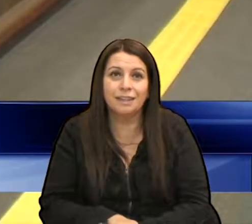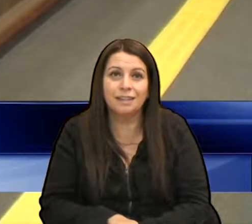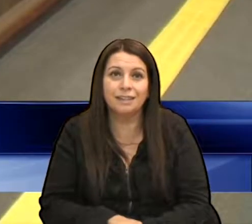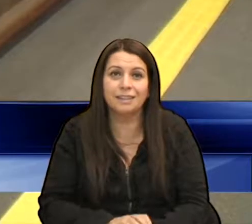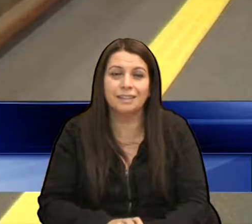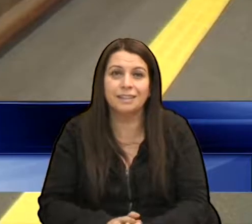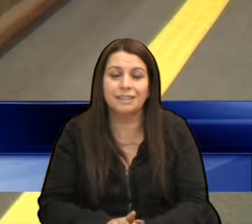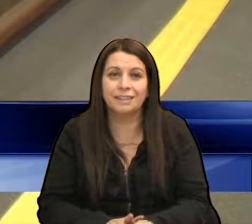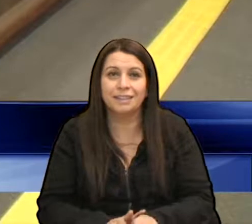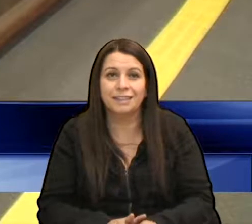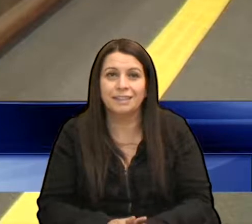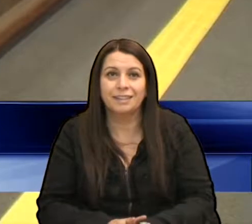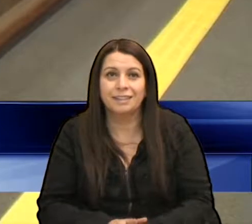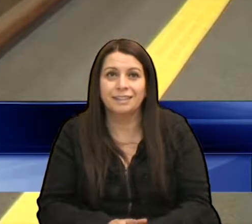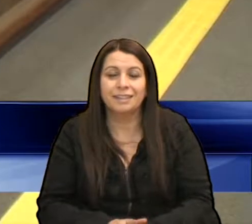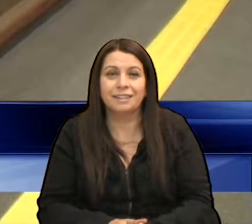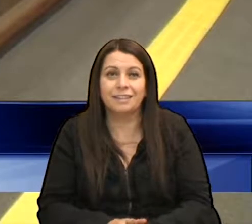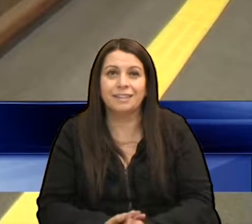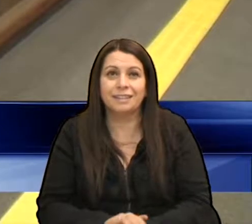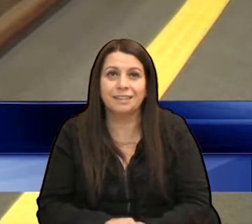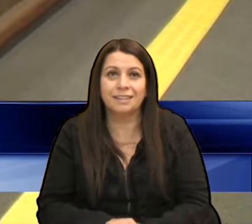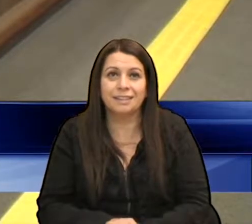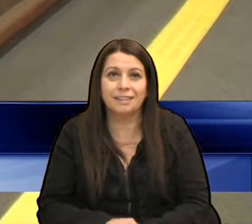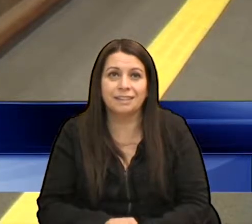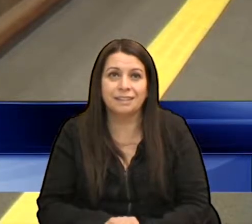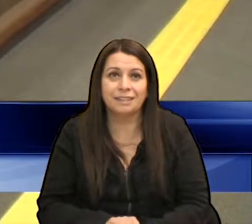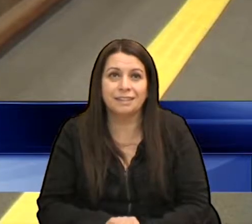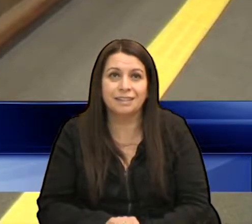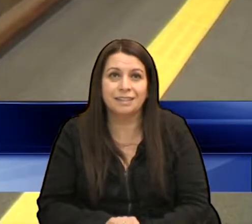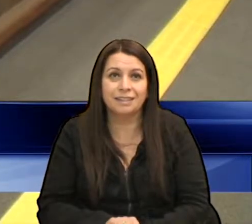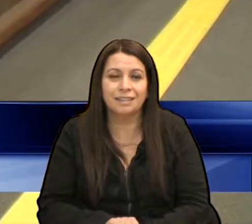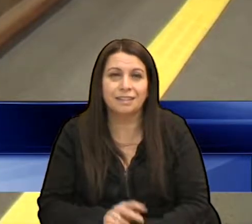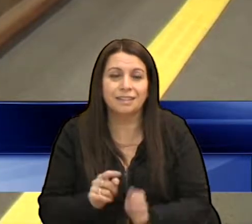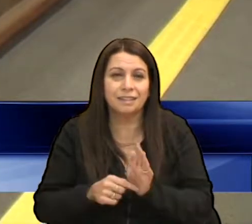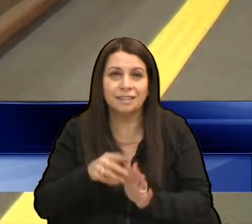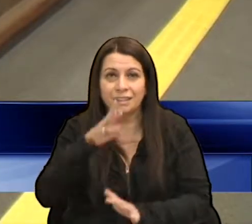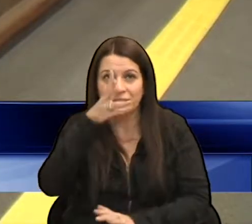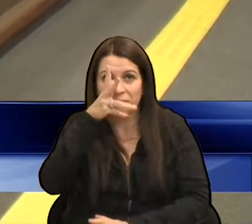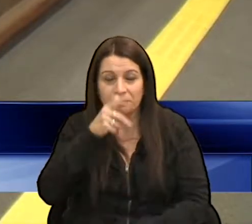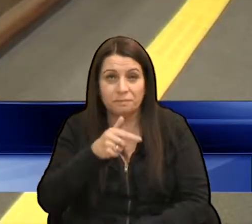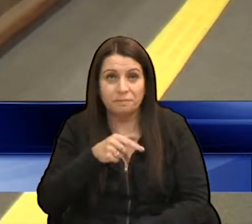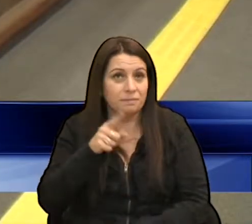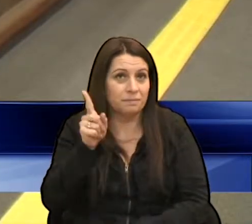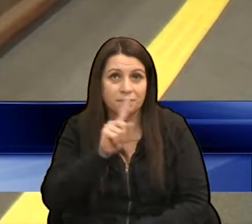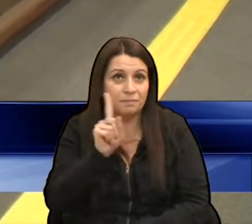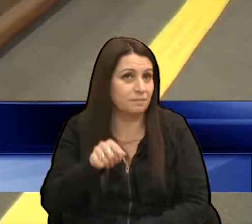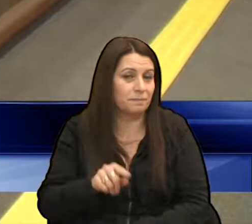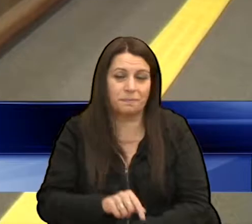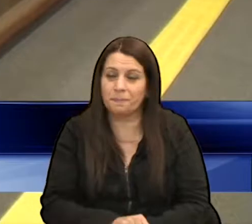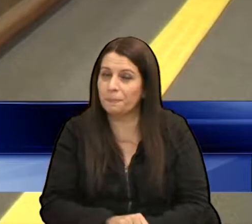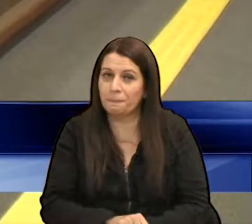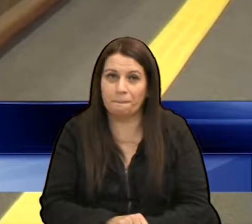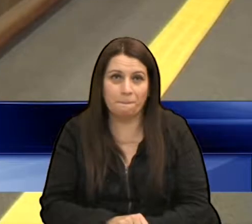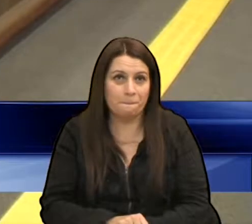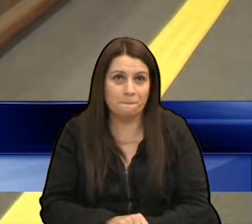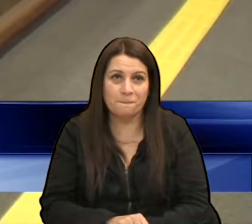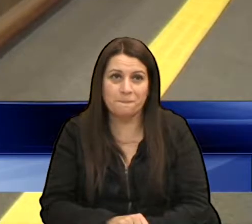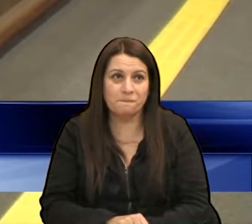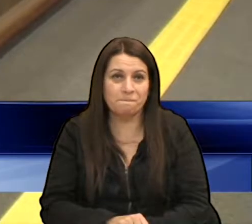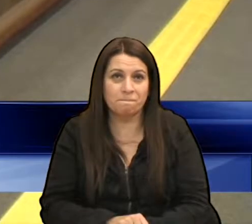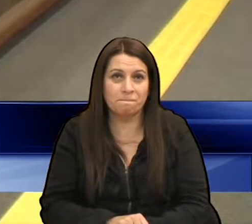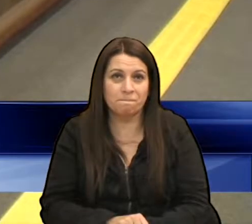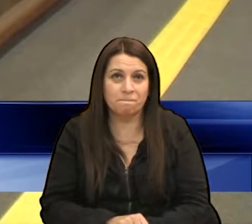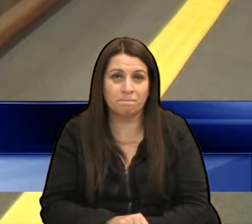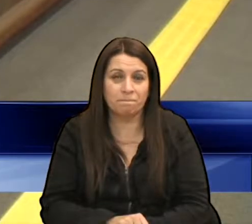do legislativo vereador ricardo danelon destacou a presença de público e duração além dos